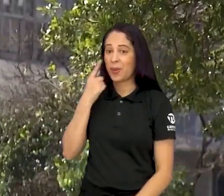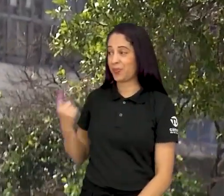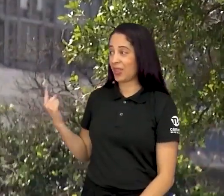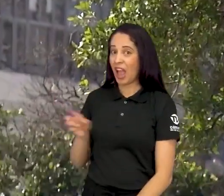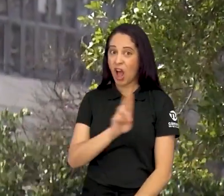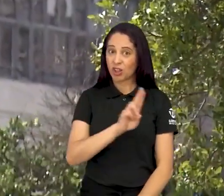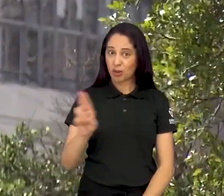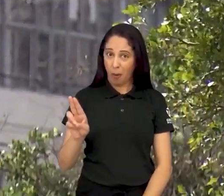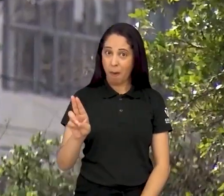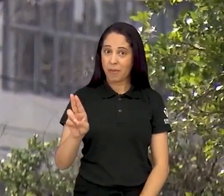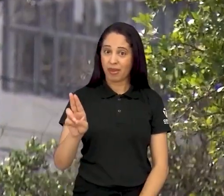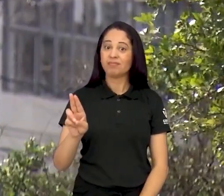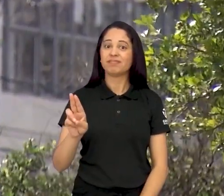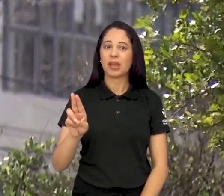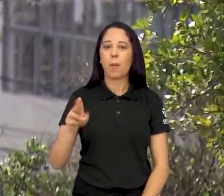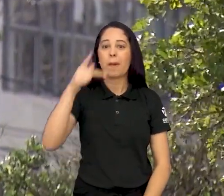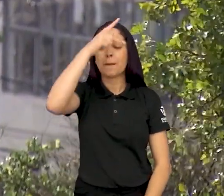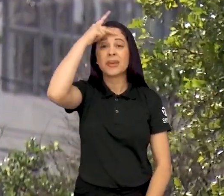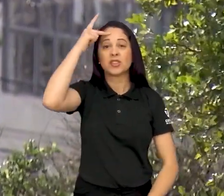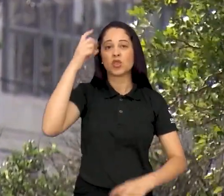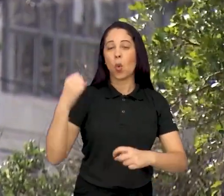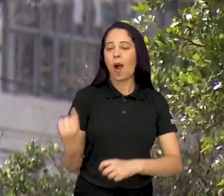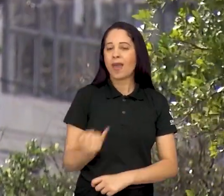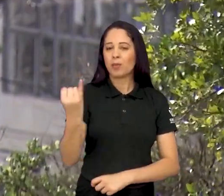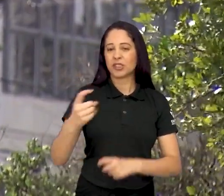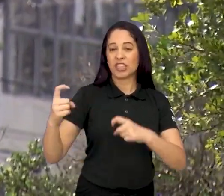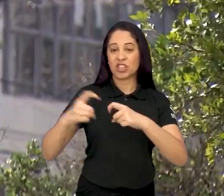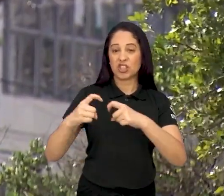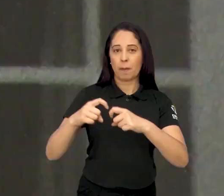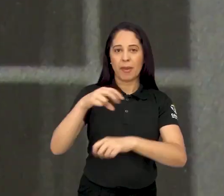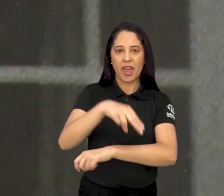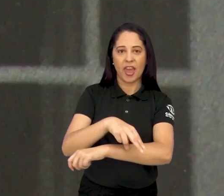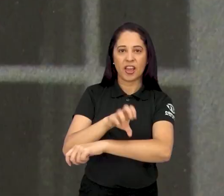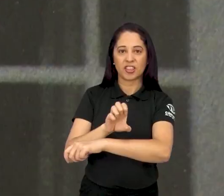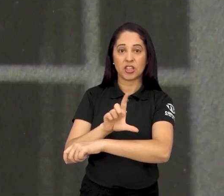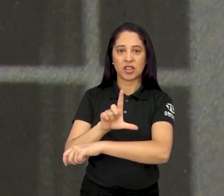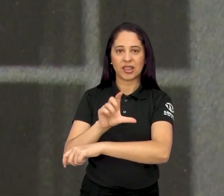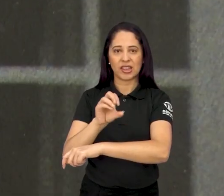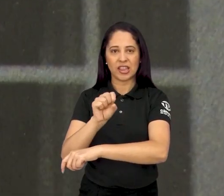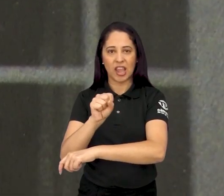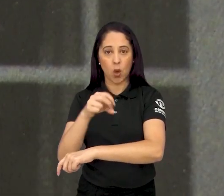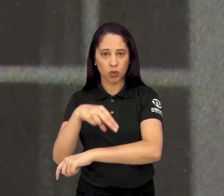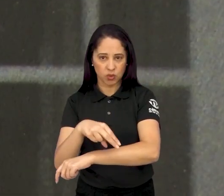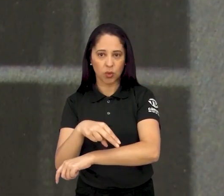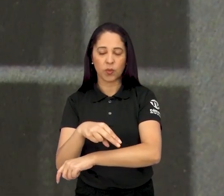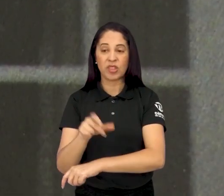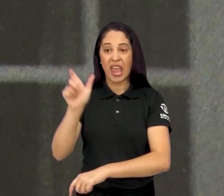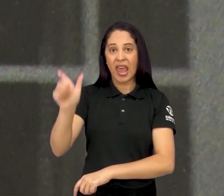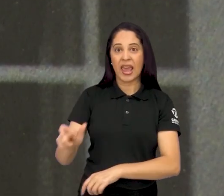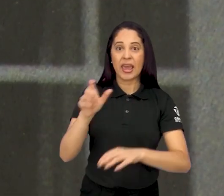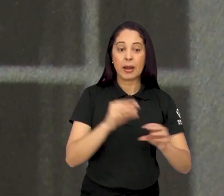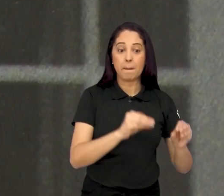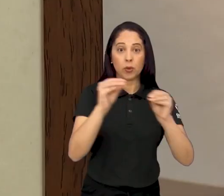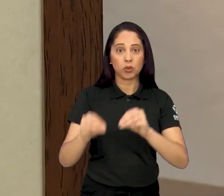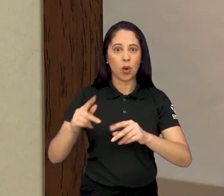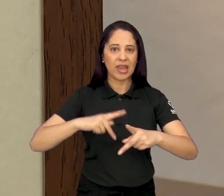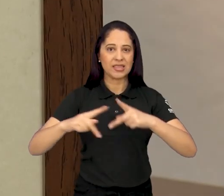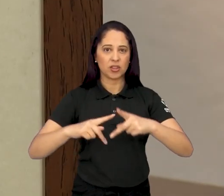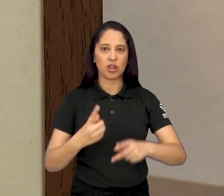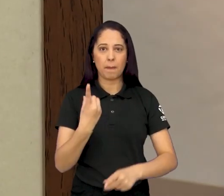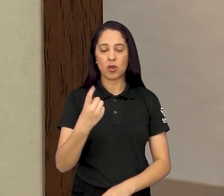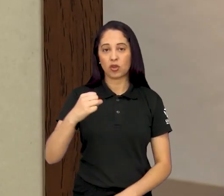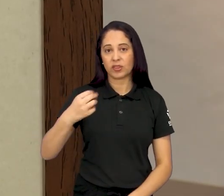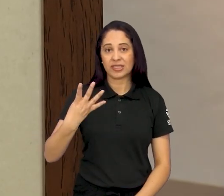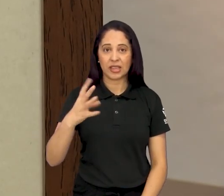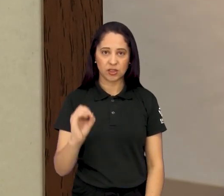placa, existe um dos personagens mais importantes do município, o médico Dr. Nelson Silveira Dávila. Ele chegou